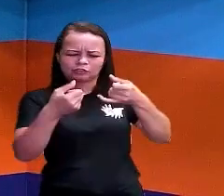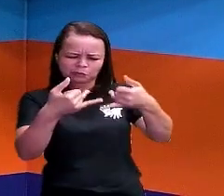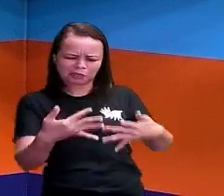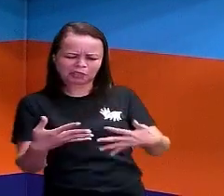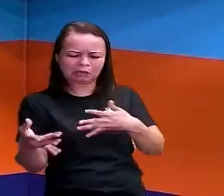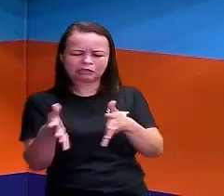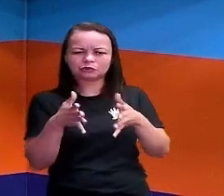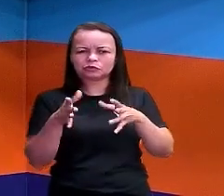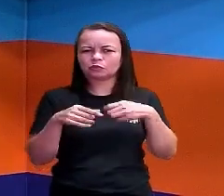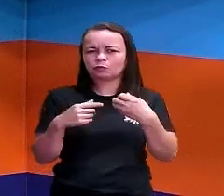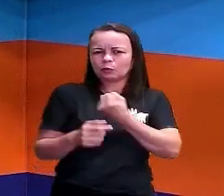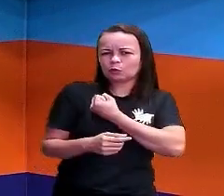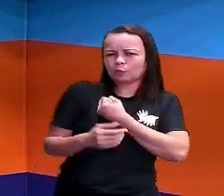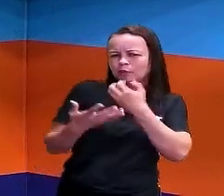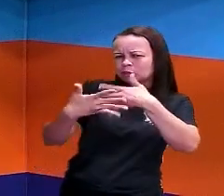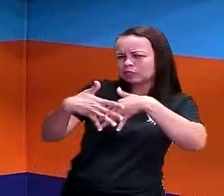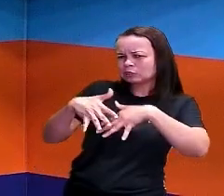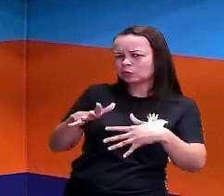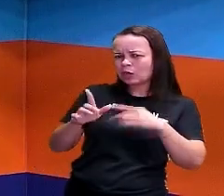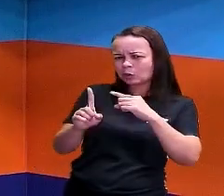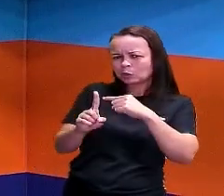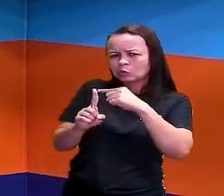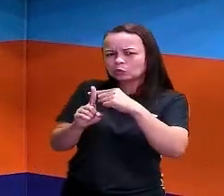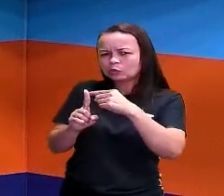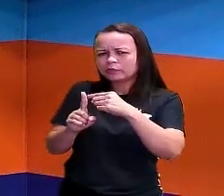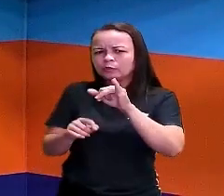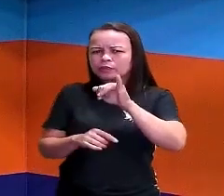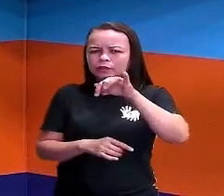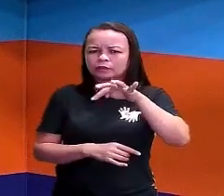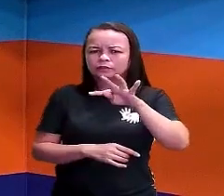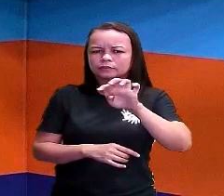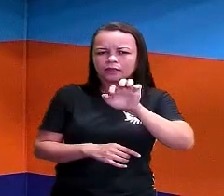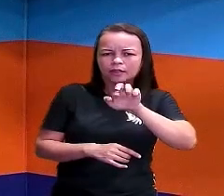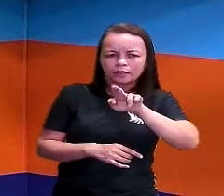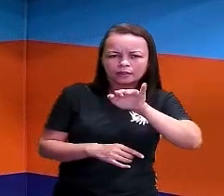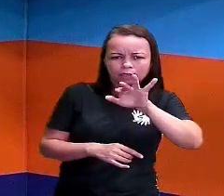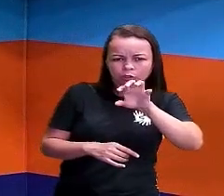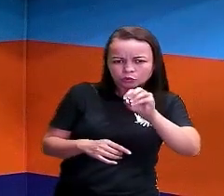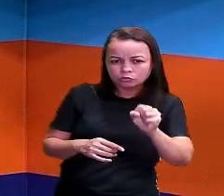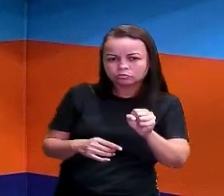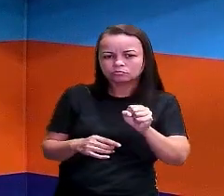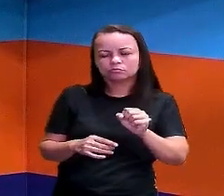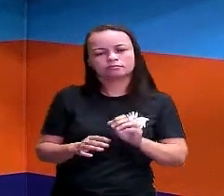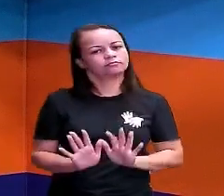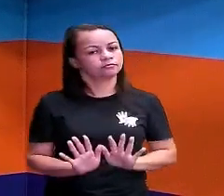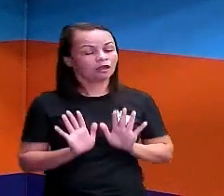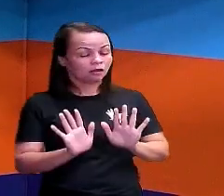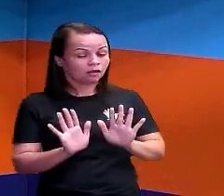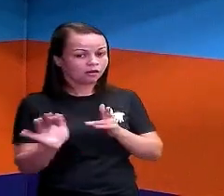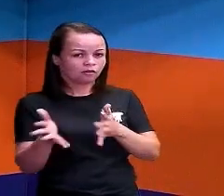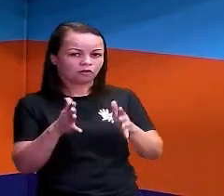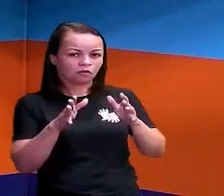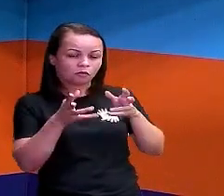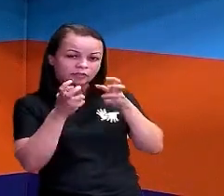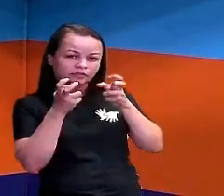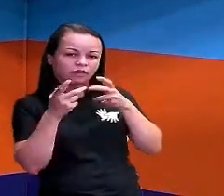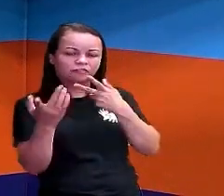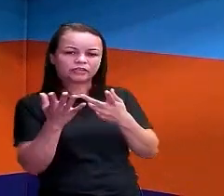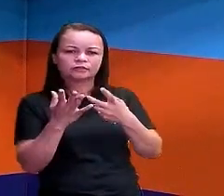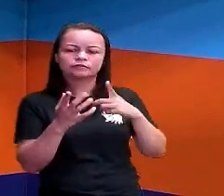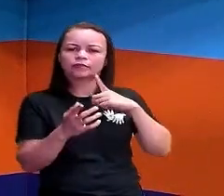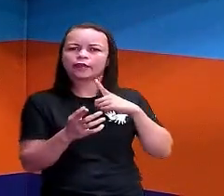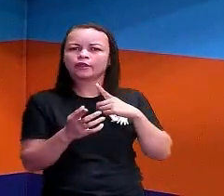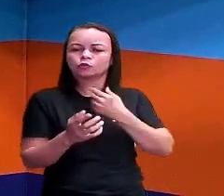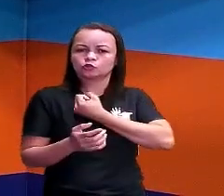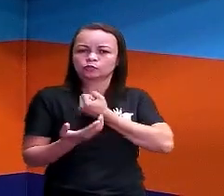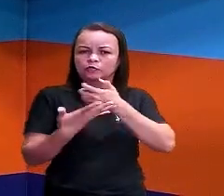números naturais? Porque, veja, lá no conjunto dos números inteiros, eu não tenho lá os números positivos e negativos? Então,